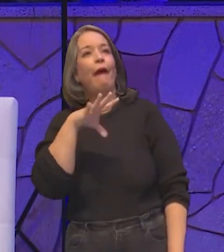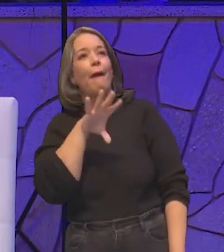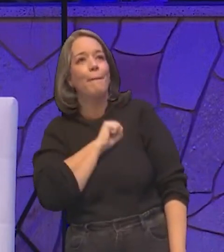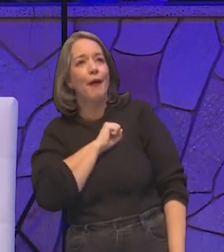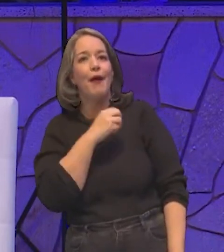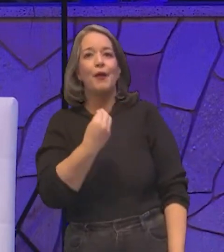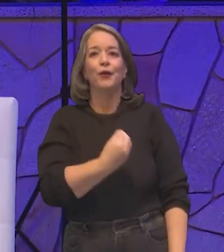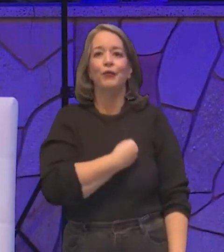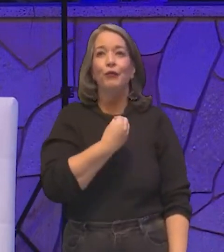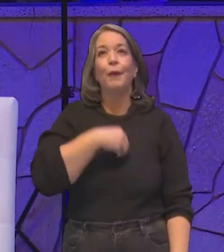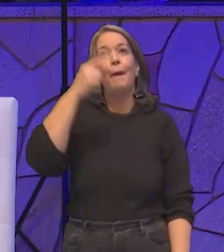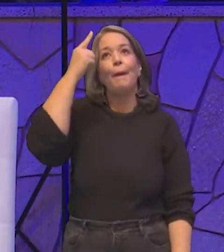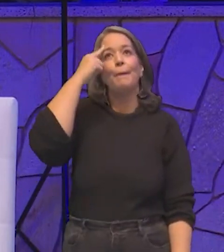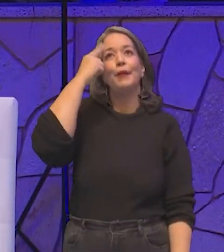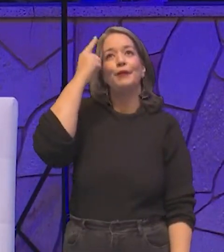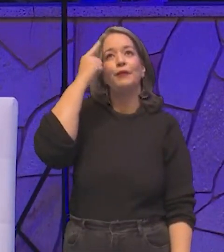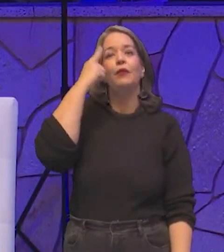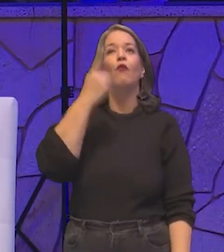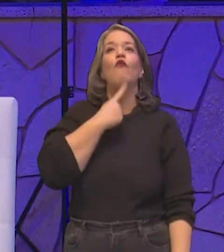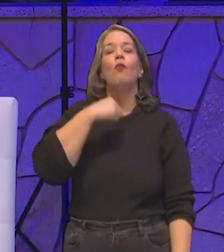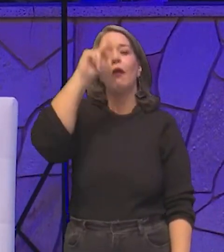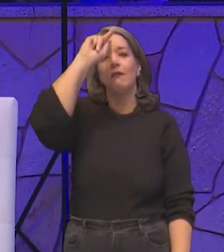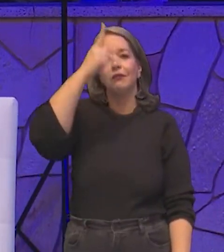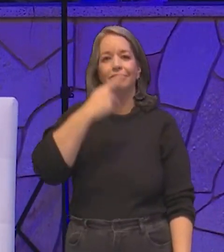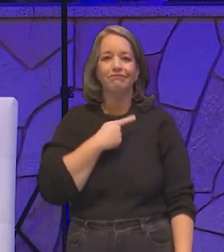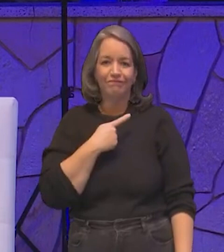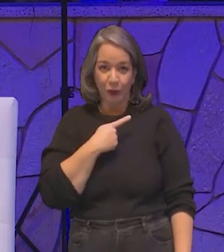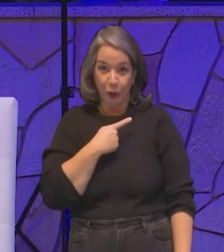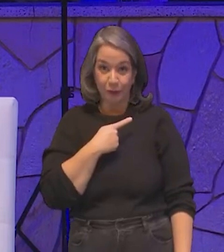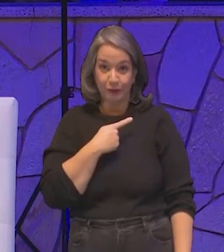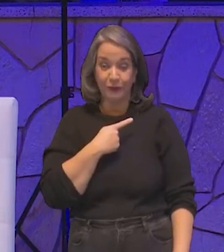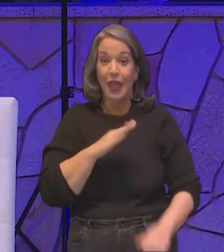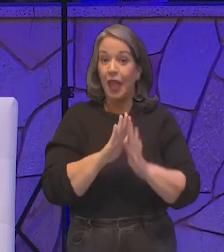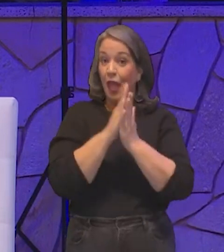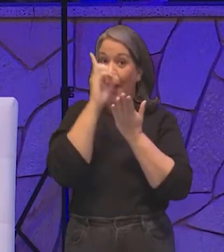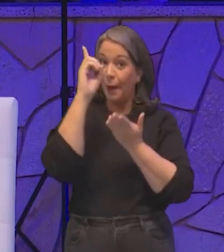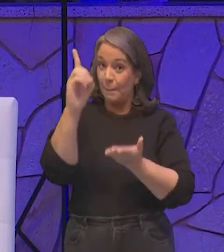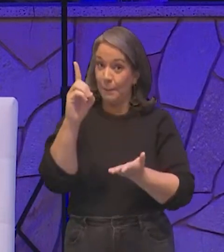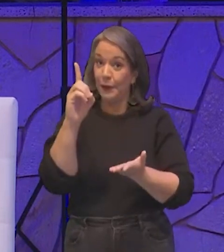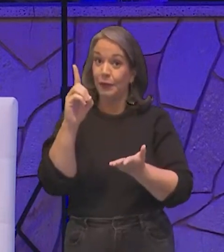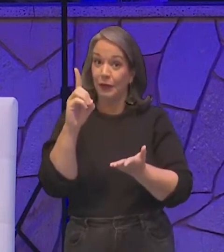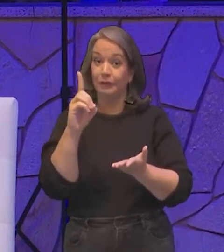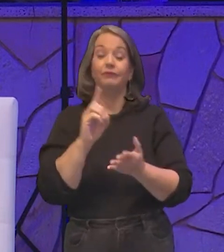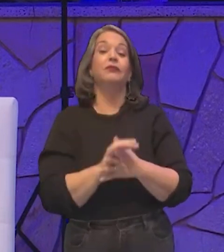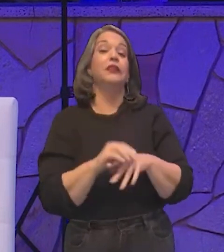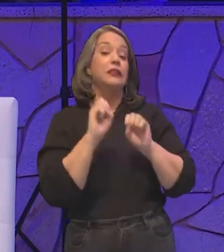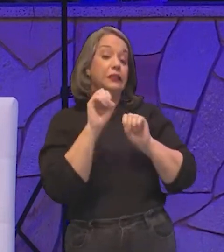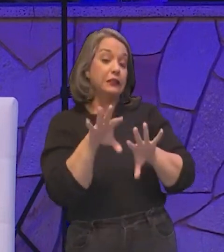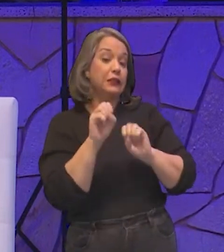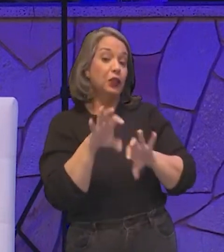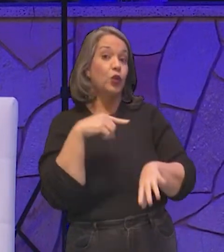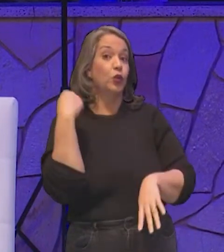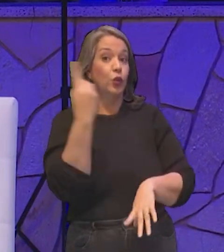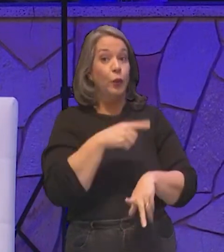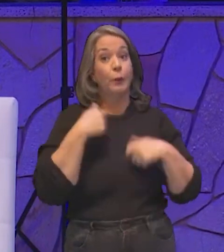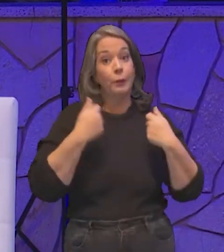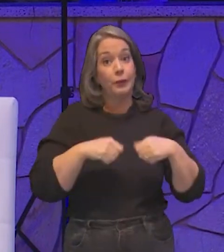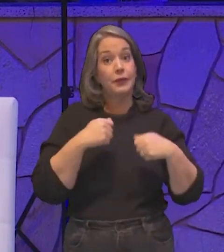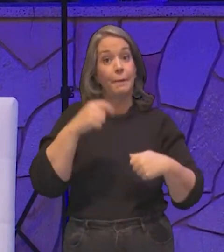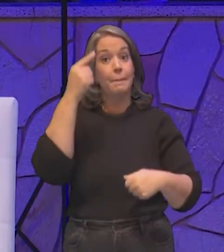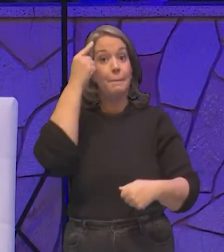cara ensina para nós que o modo de pensar de uns para com os outros deve ser feito